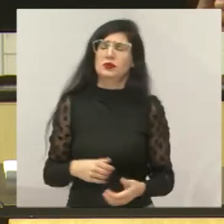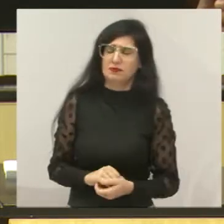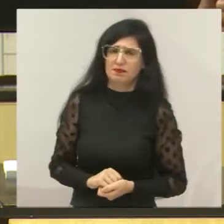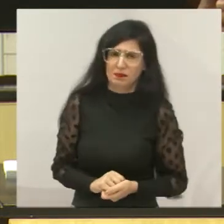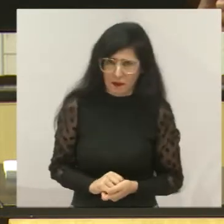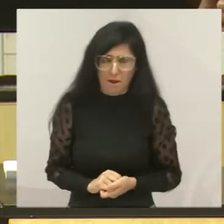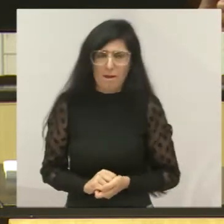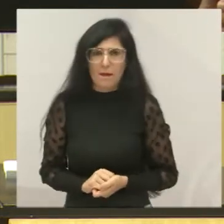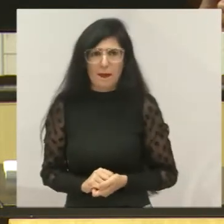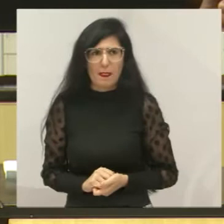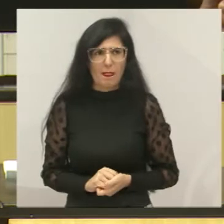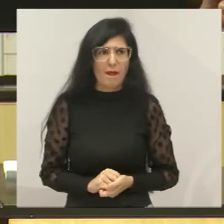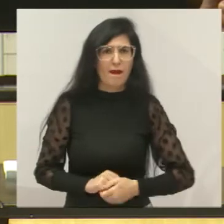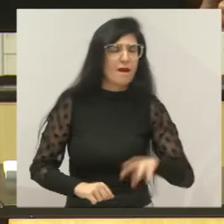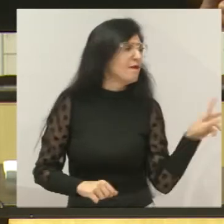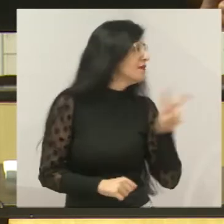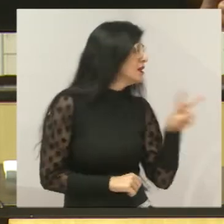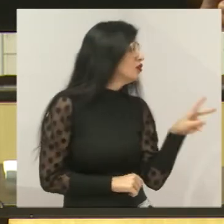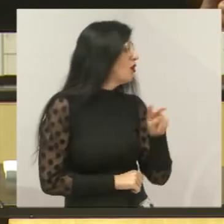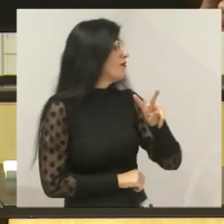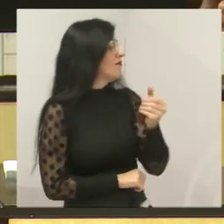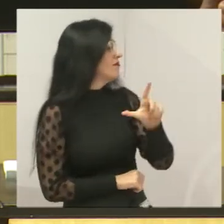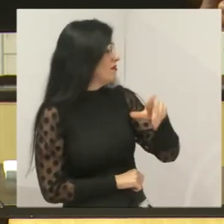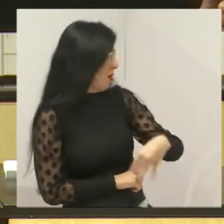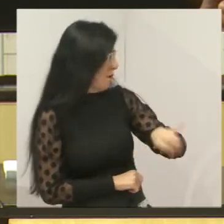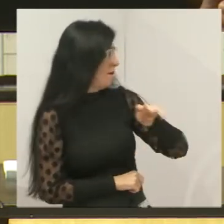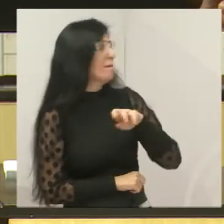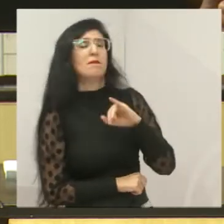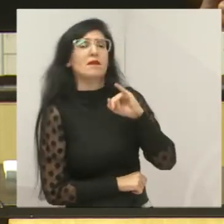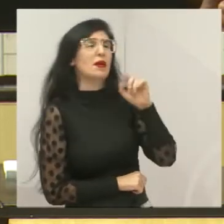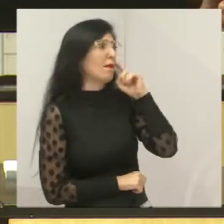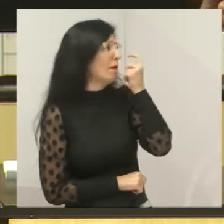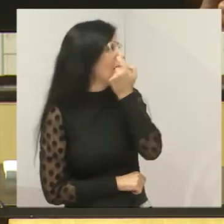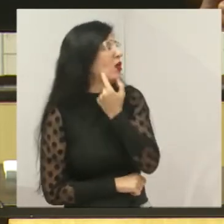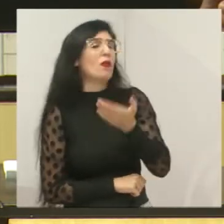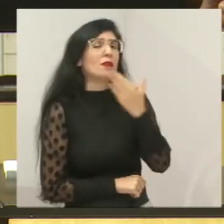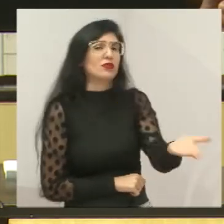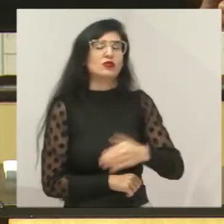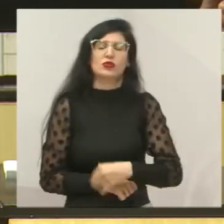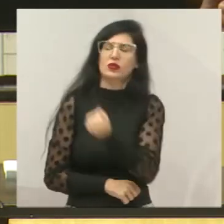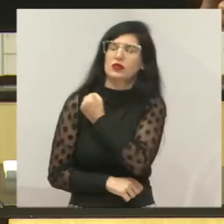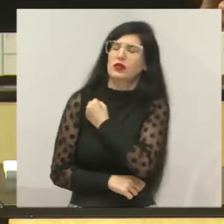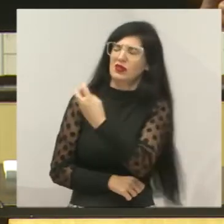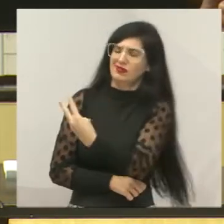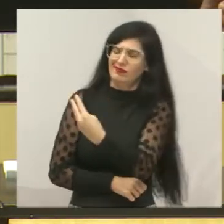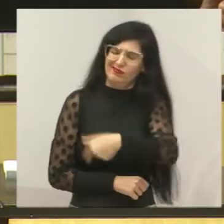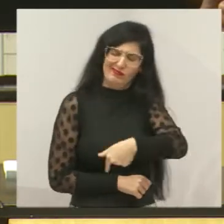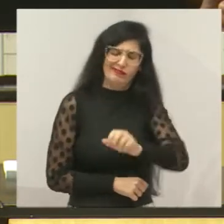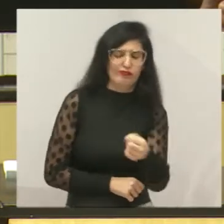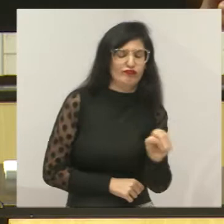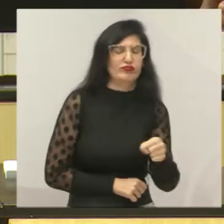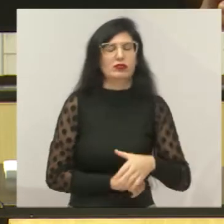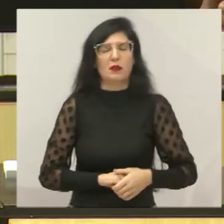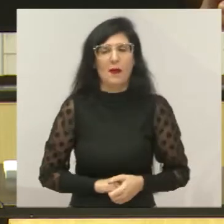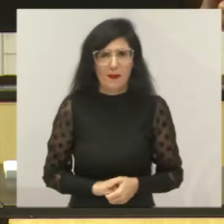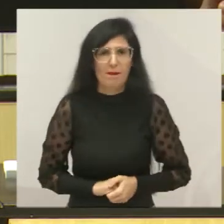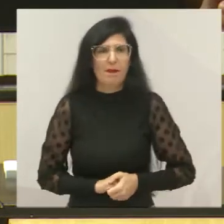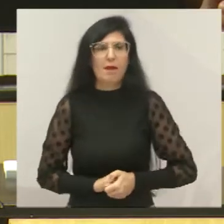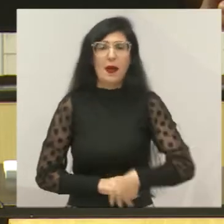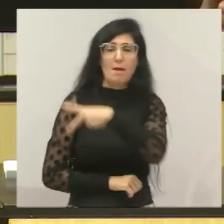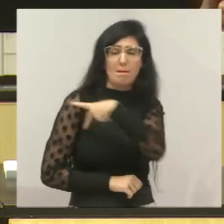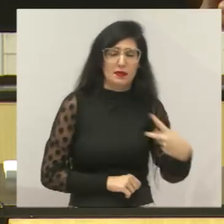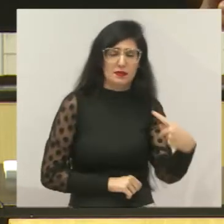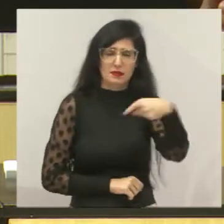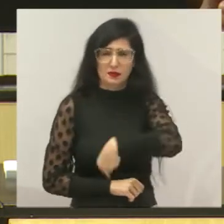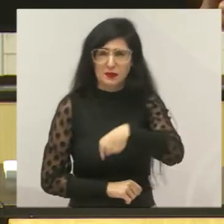dispensada, subscrevemos. Vereador Valmir Parque do Meia Lua. Requerimento número 378. Requer ao excelentíssimo senhor presidente